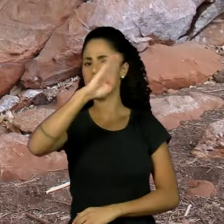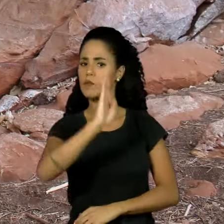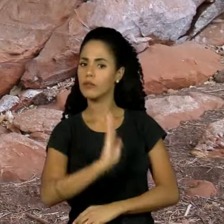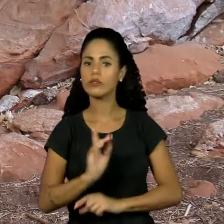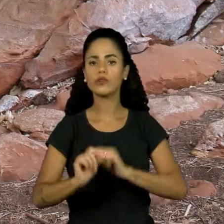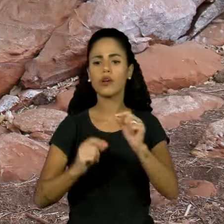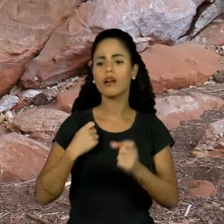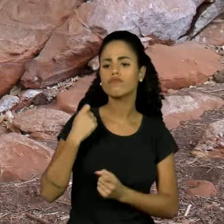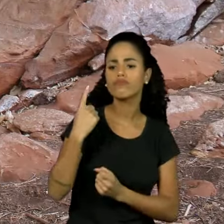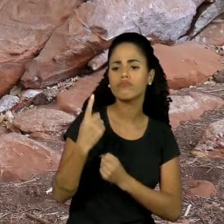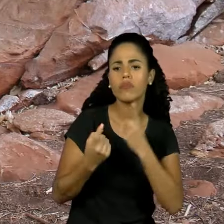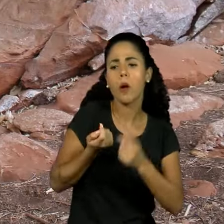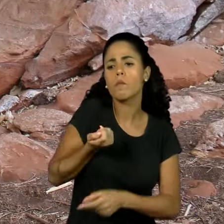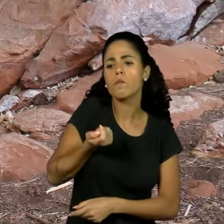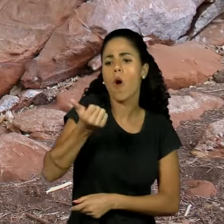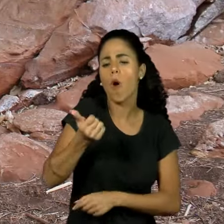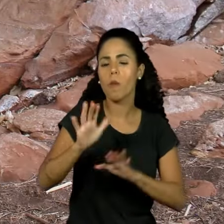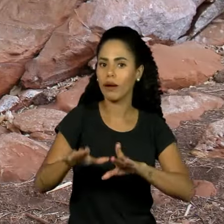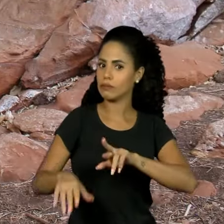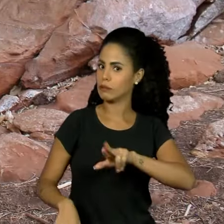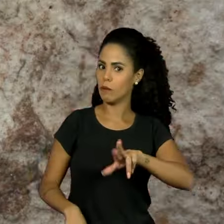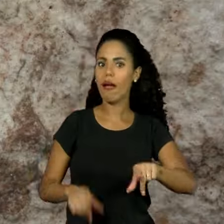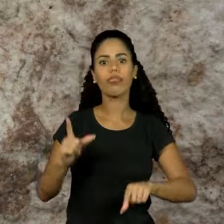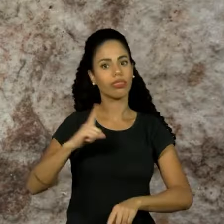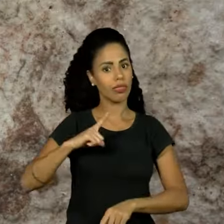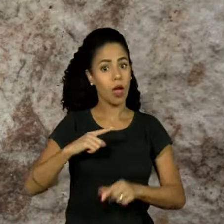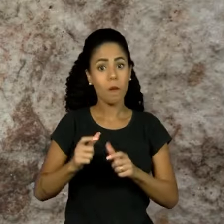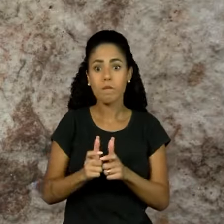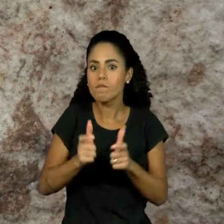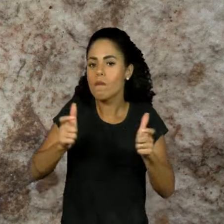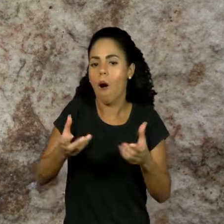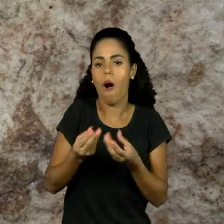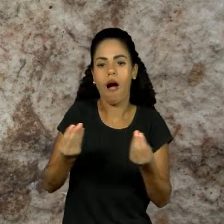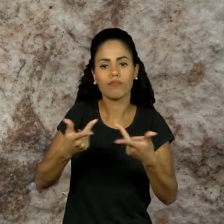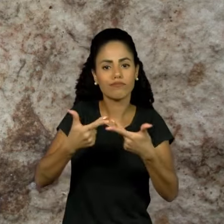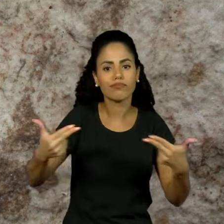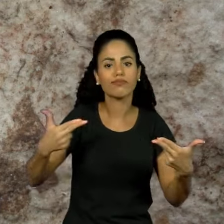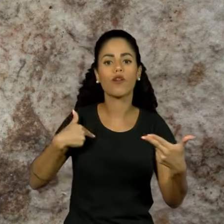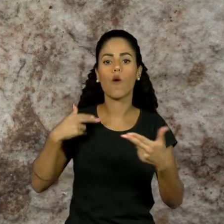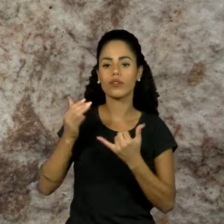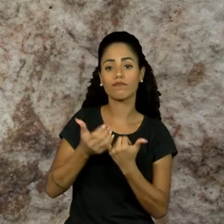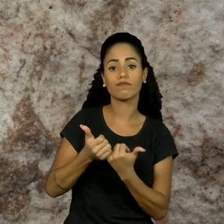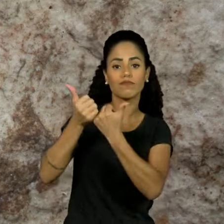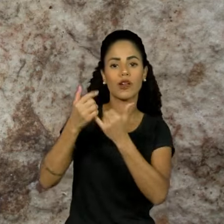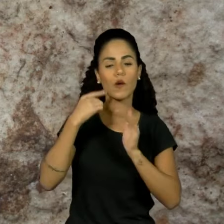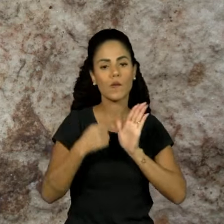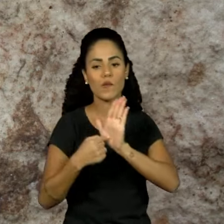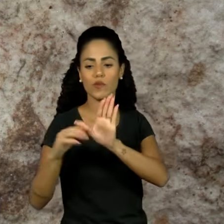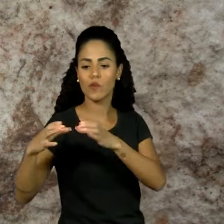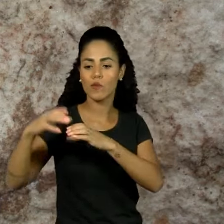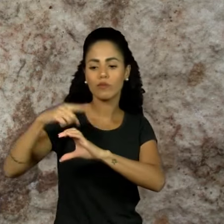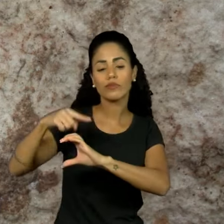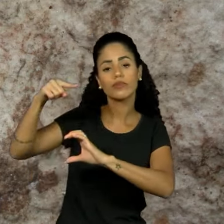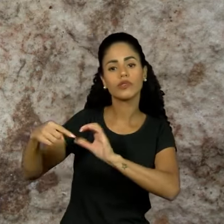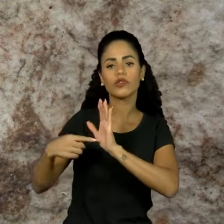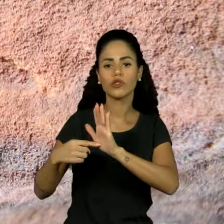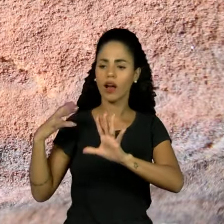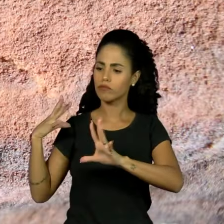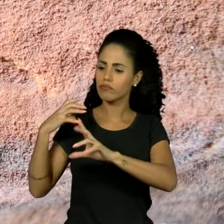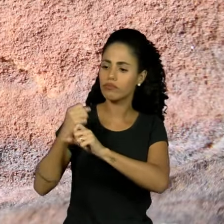tinha poucos registros da pré-história. Mas um rico patrimônio foi revelado pela ciência, sobretudo nos